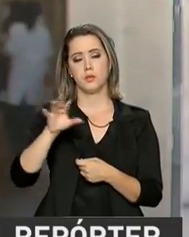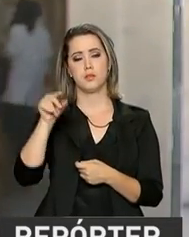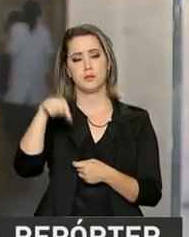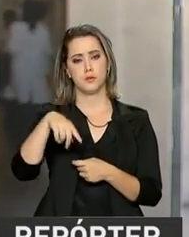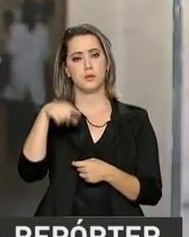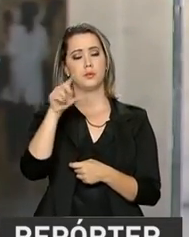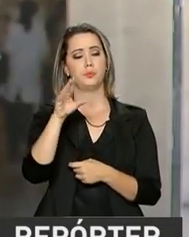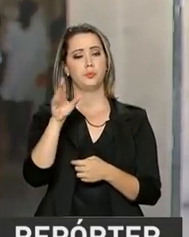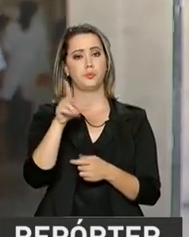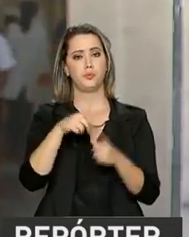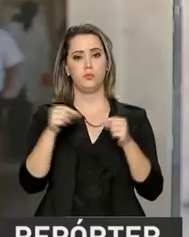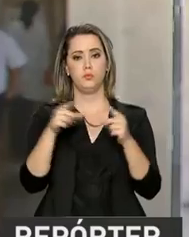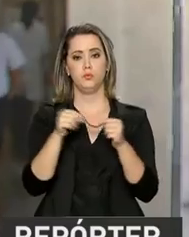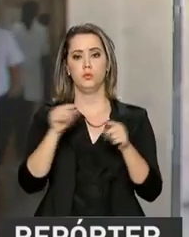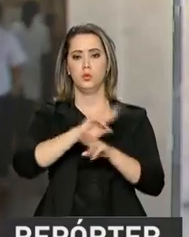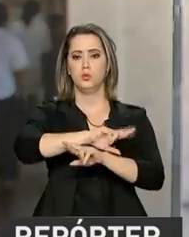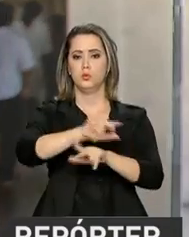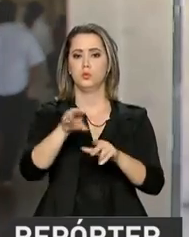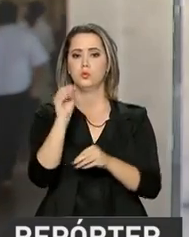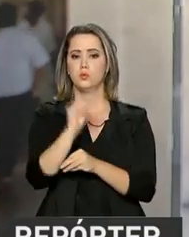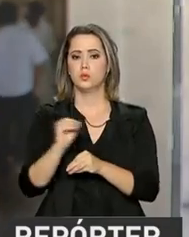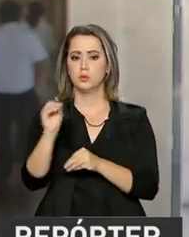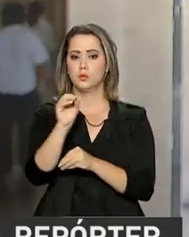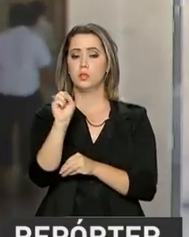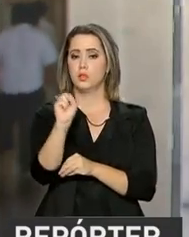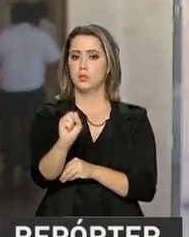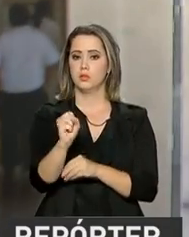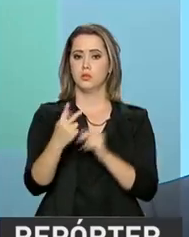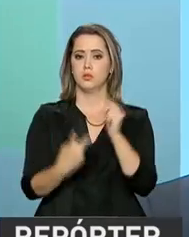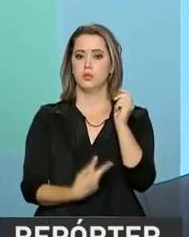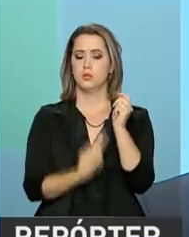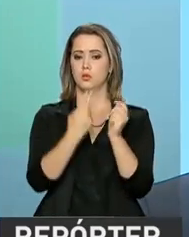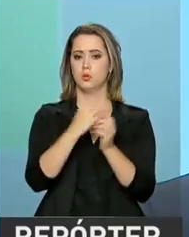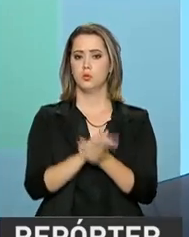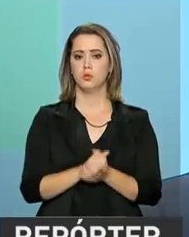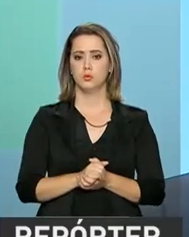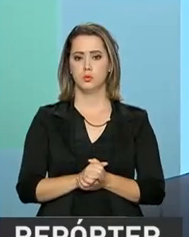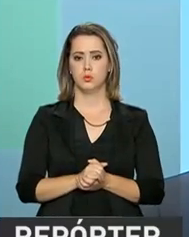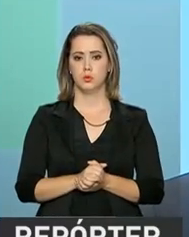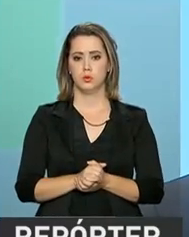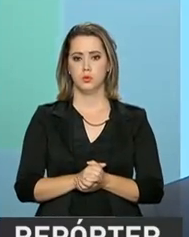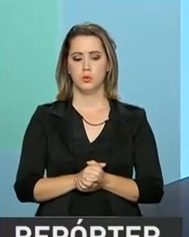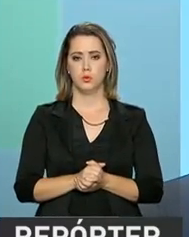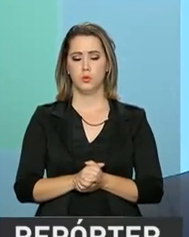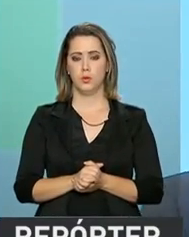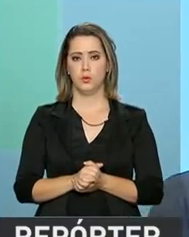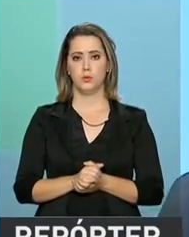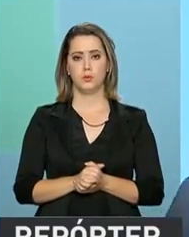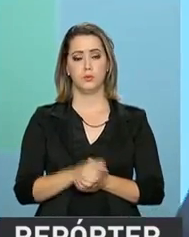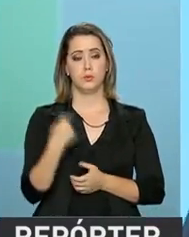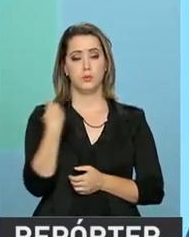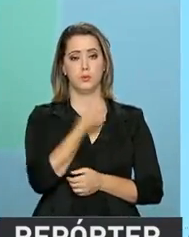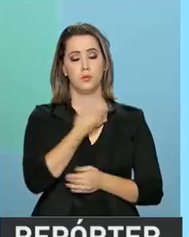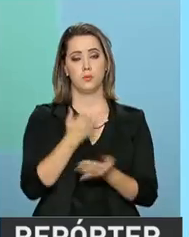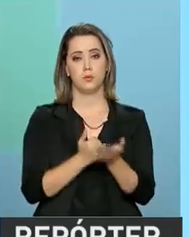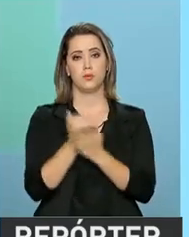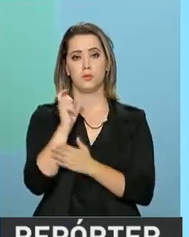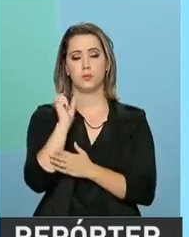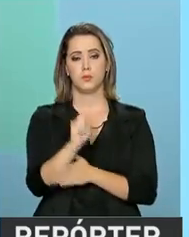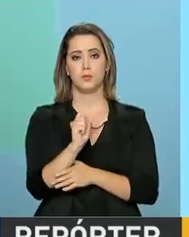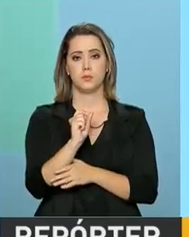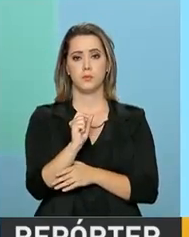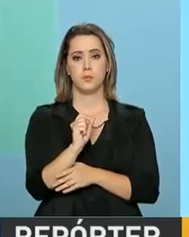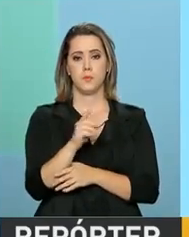exames 120 consultas e oito cirurgias o ano passado nós iniciamos com o primeiro mutirão onde